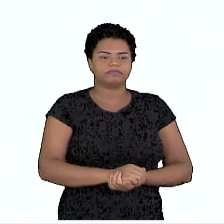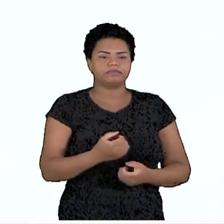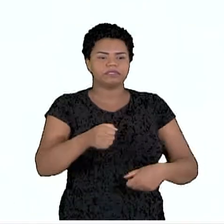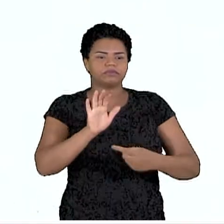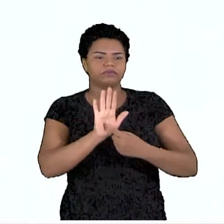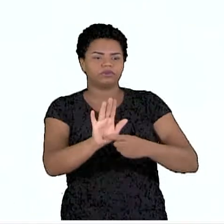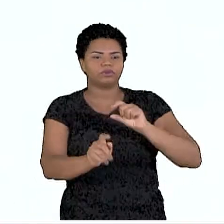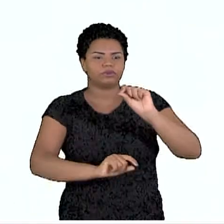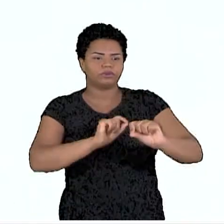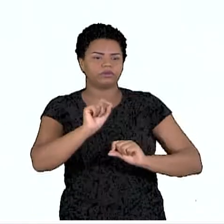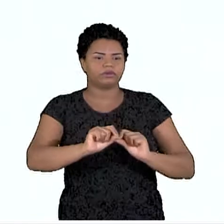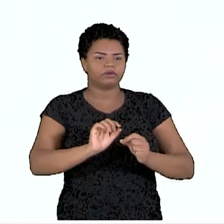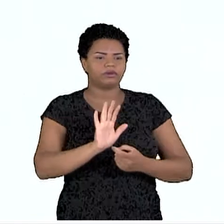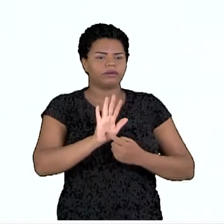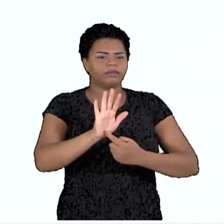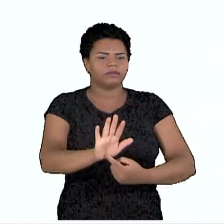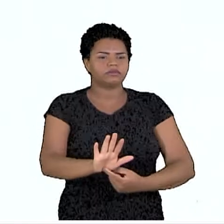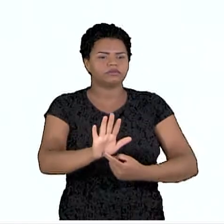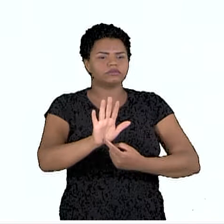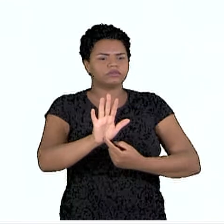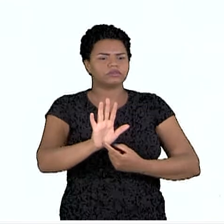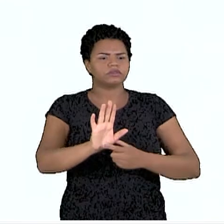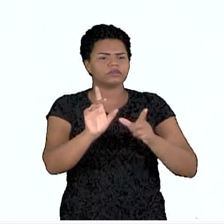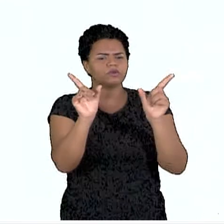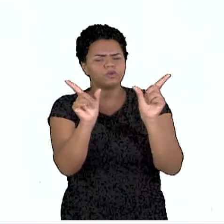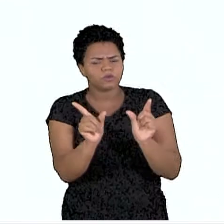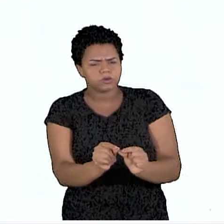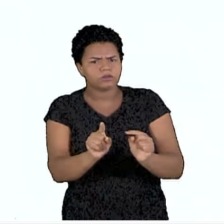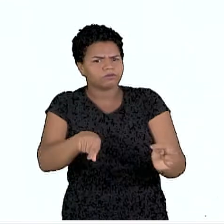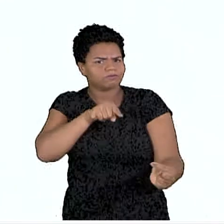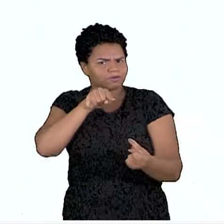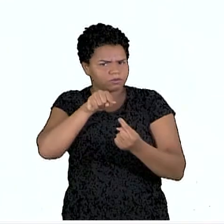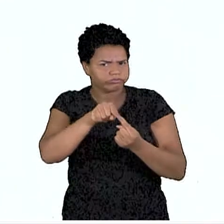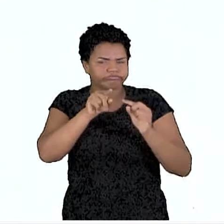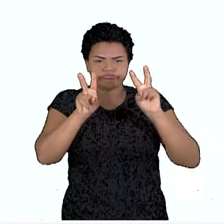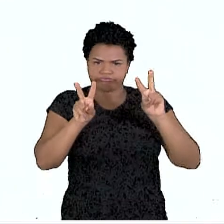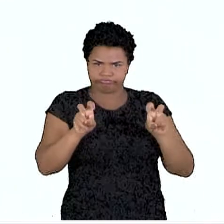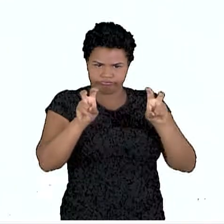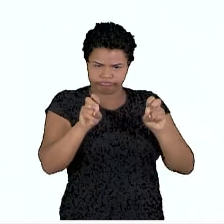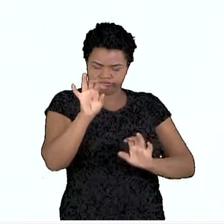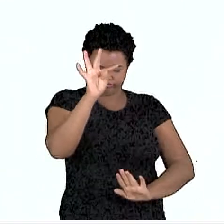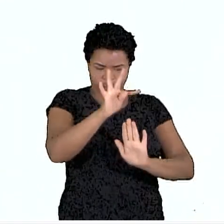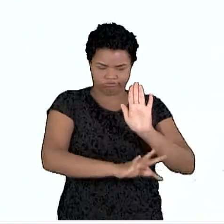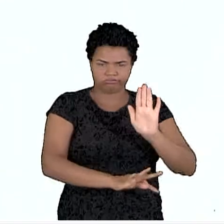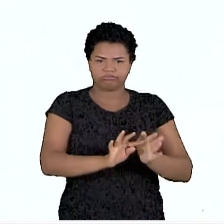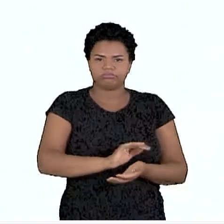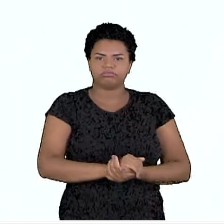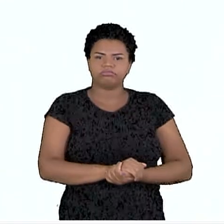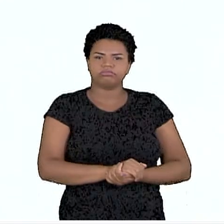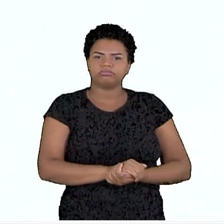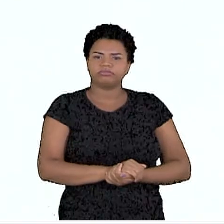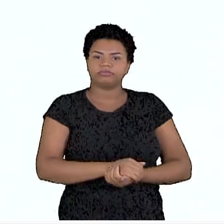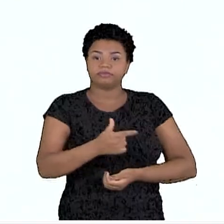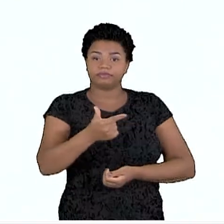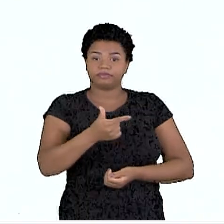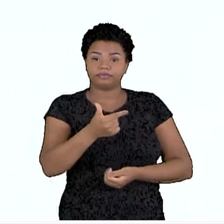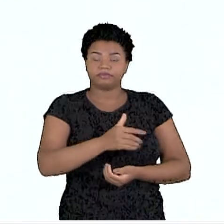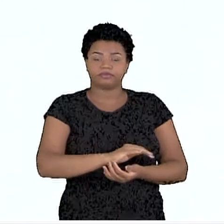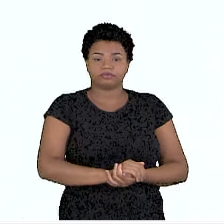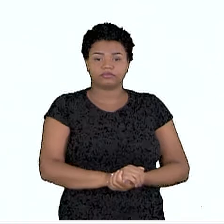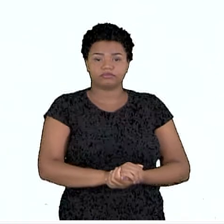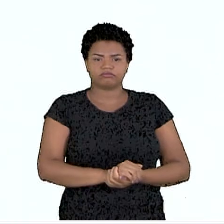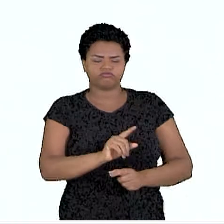quê? Apresenta de forma sucinta e objetiva o assunto do texto. Segundo,